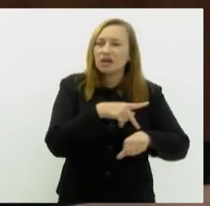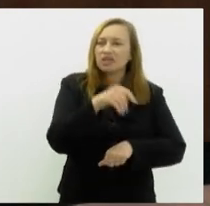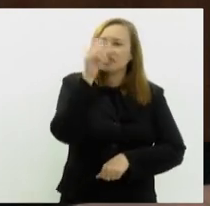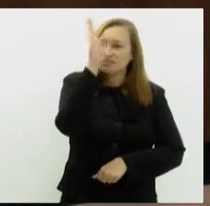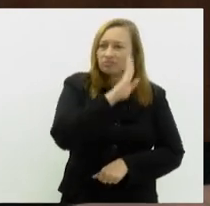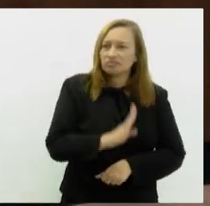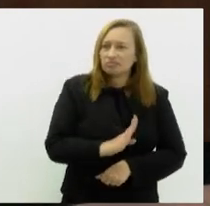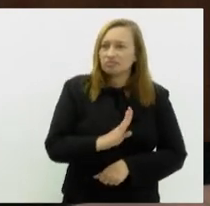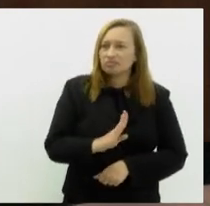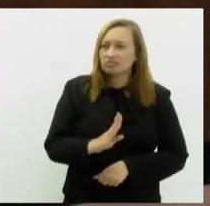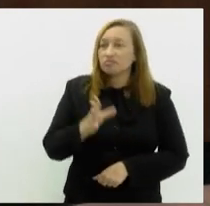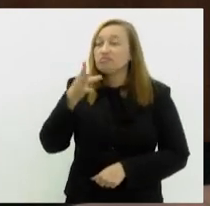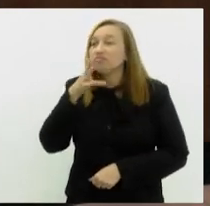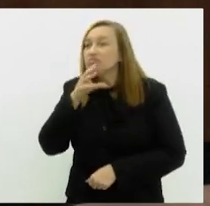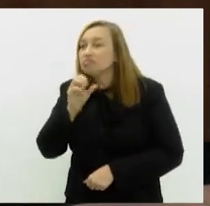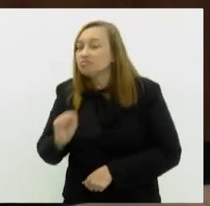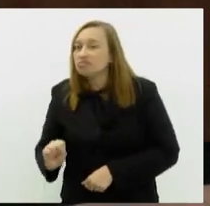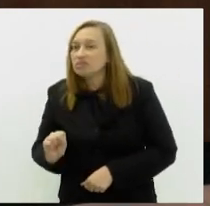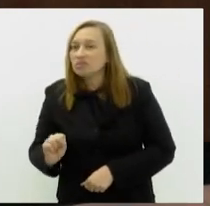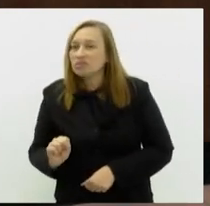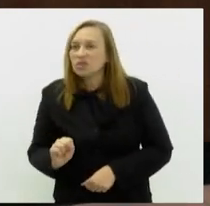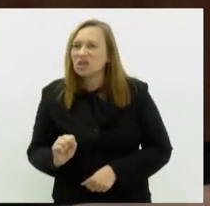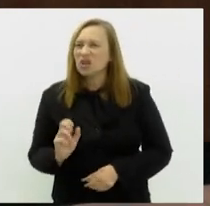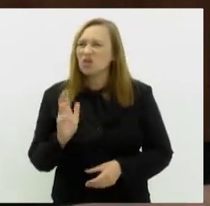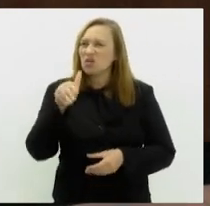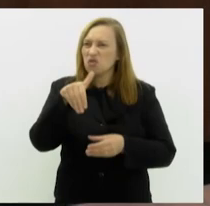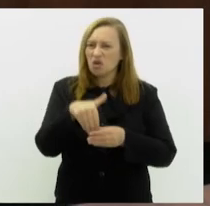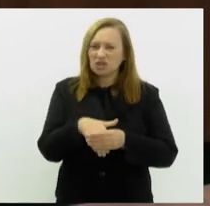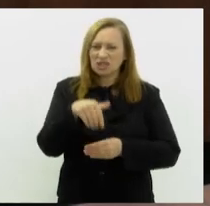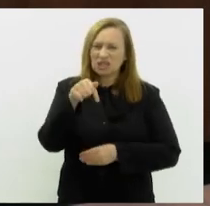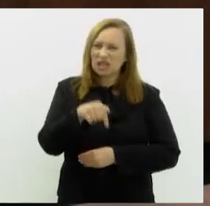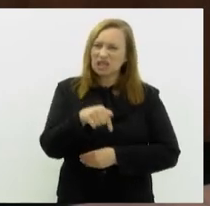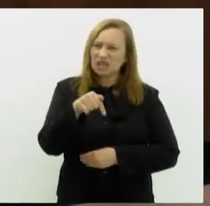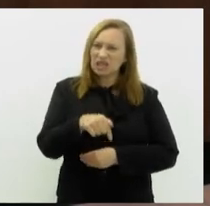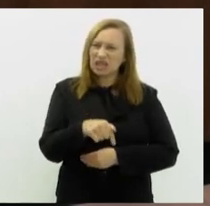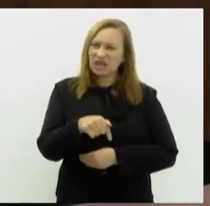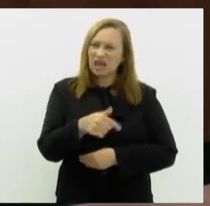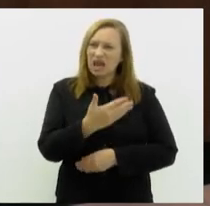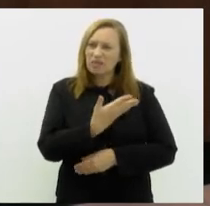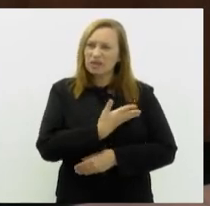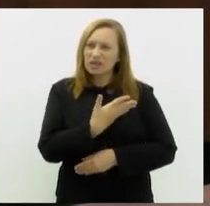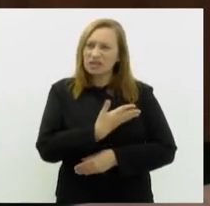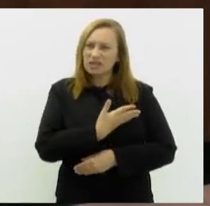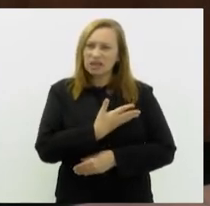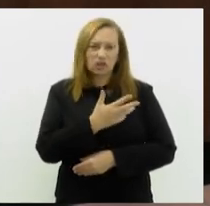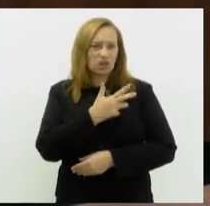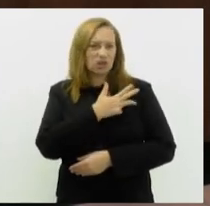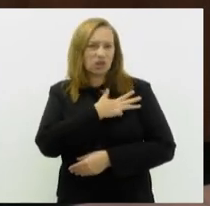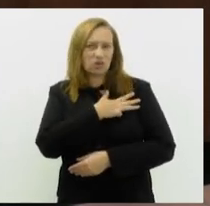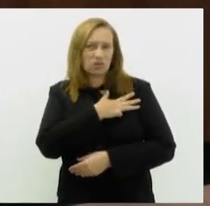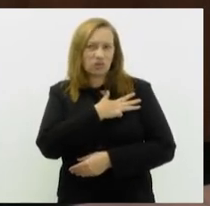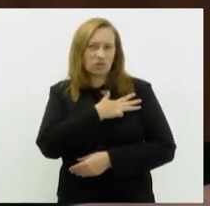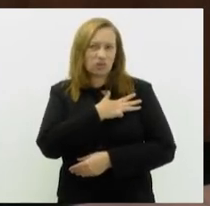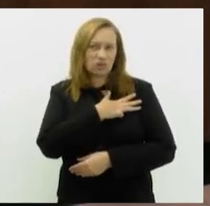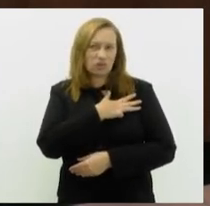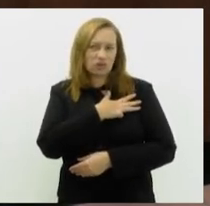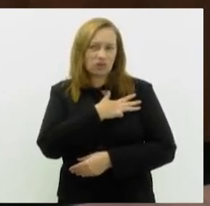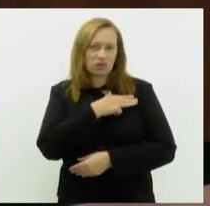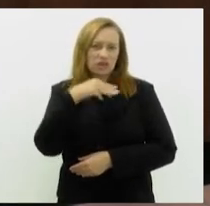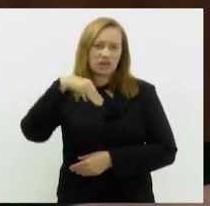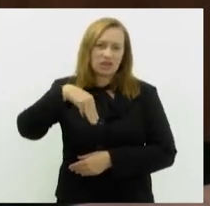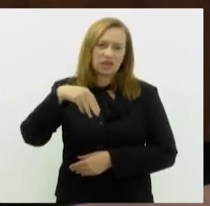Israel. Ninguém está votando aqui celebração da amizade de Lula e